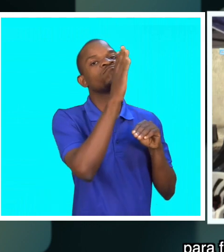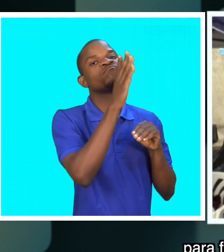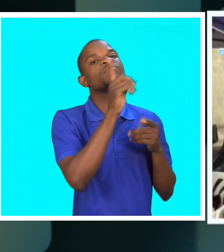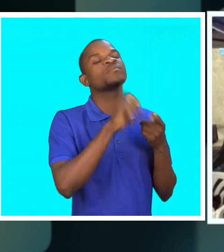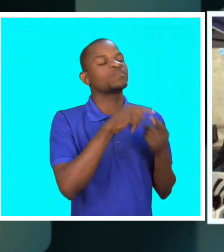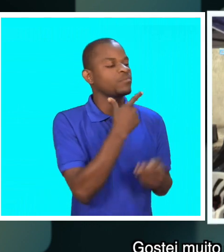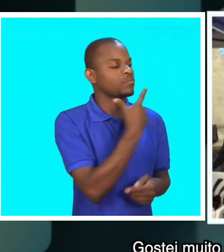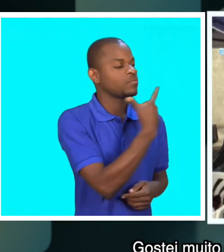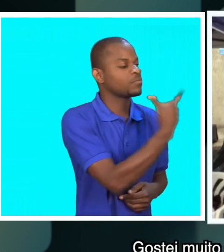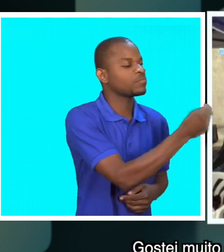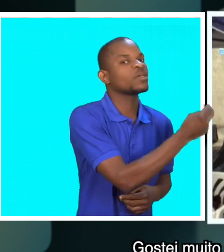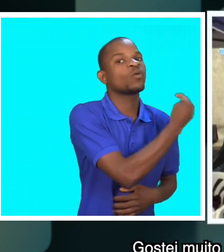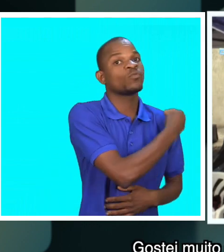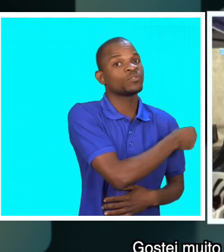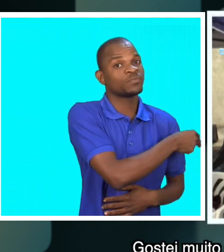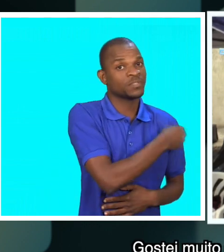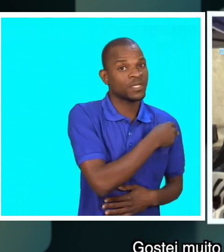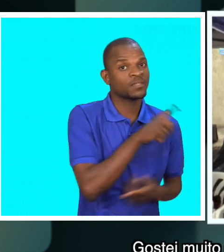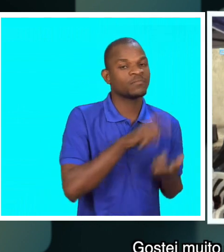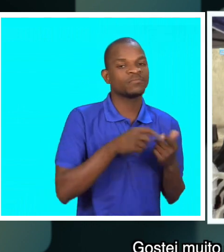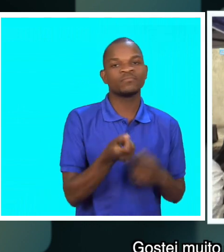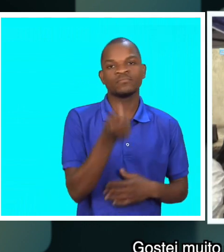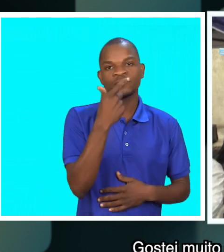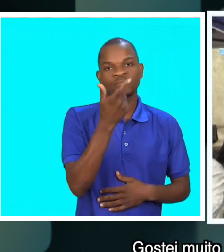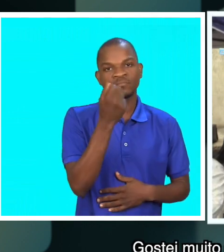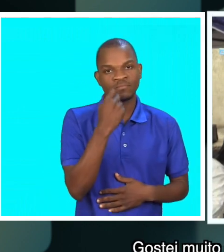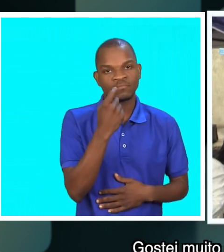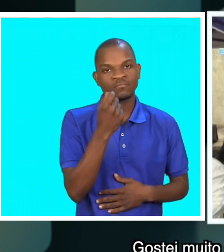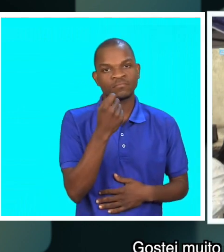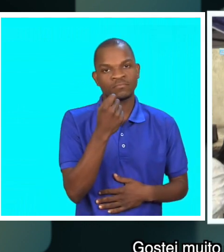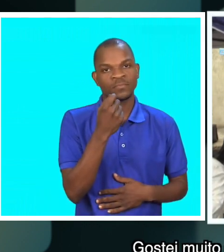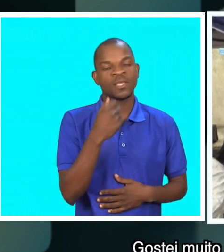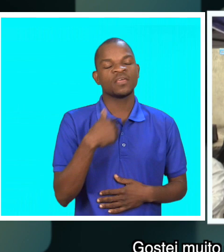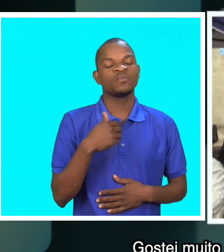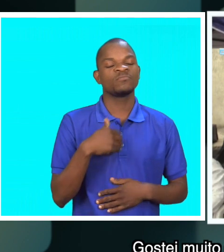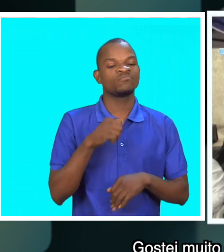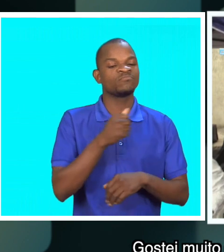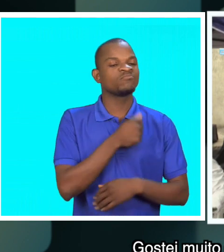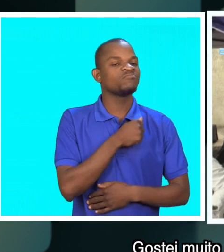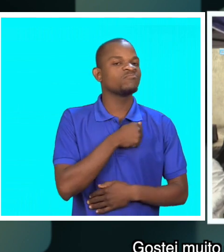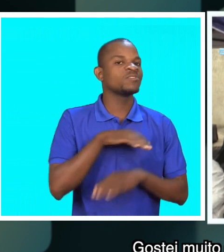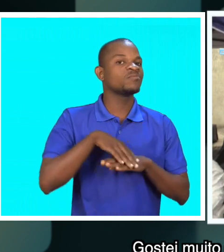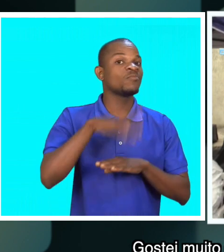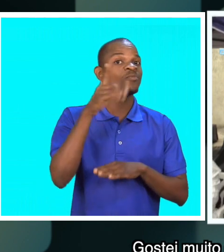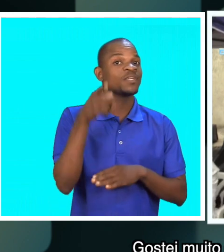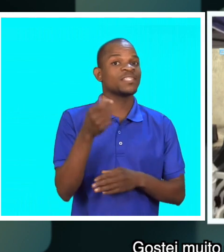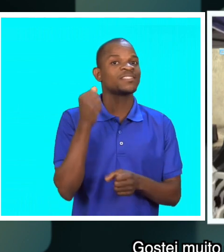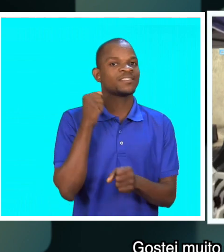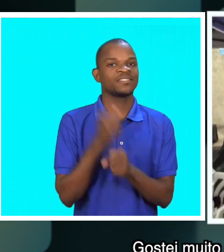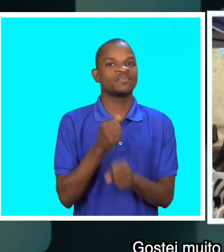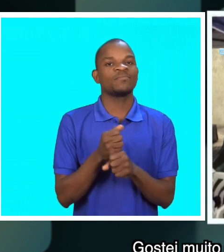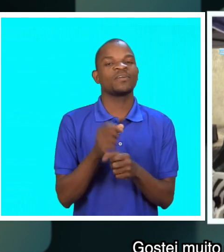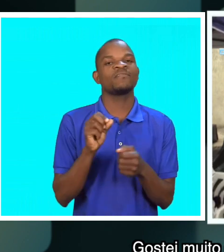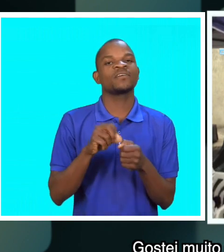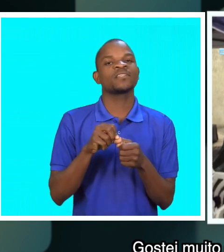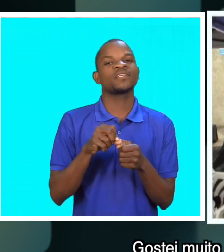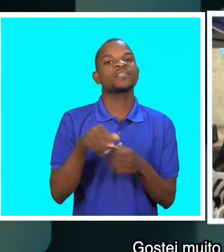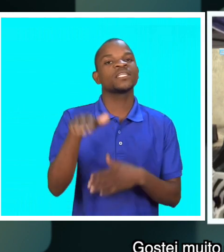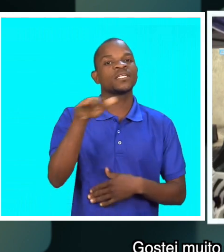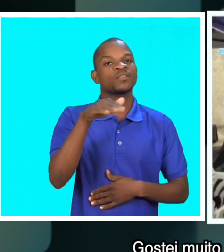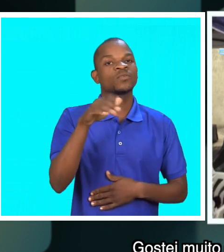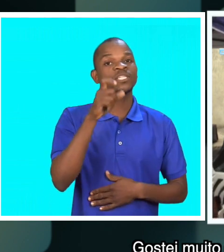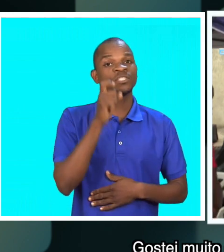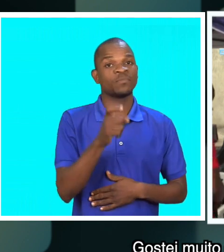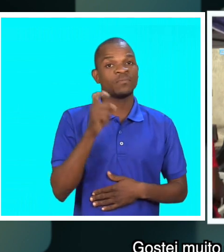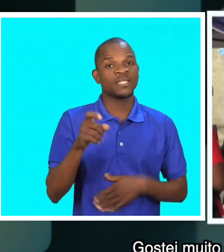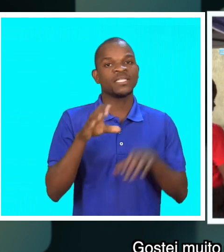para me dar medicamento. Eu gostei muito desse trabalho que estão a fazer aqui no bairro